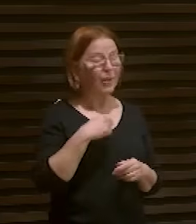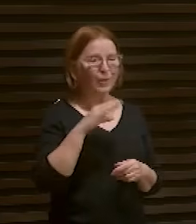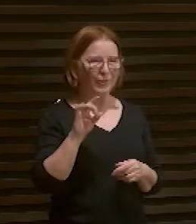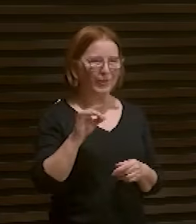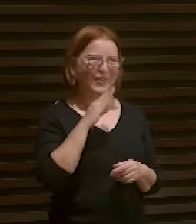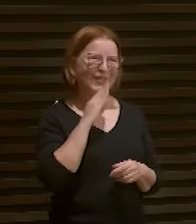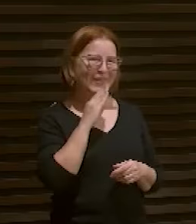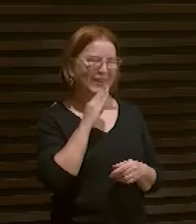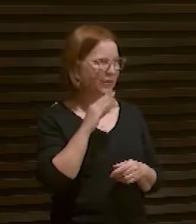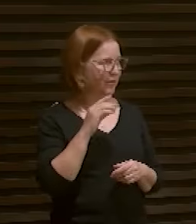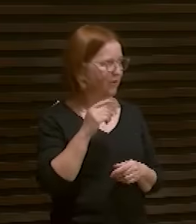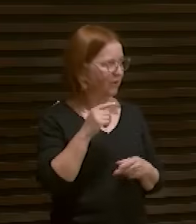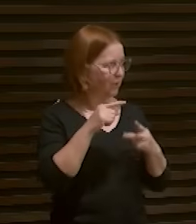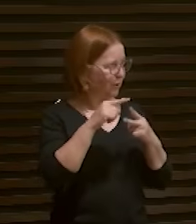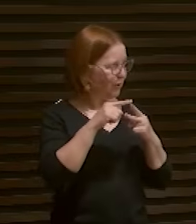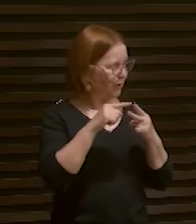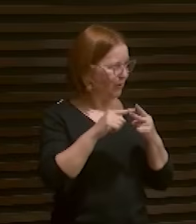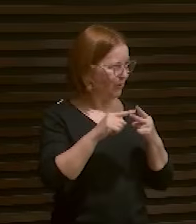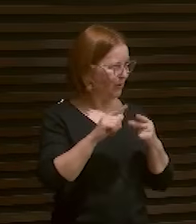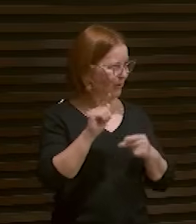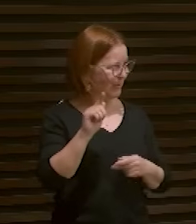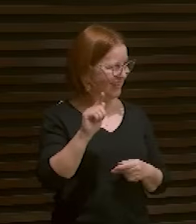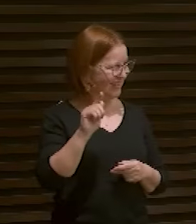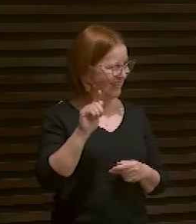o pastor Glênio e o irmão do Mizobuti.